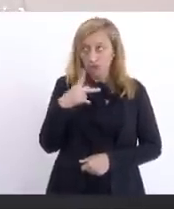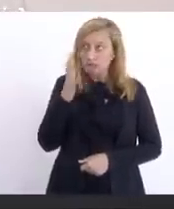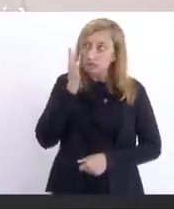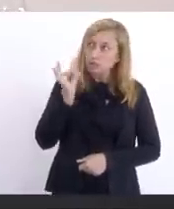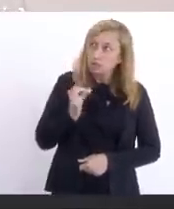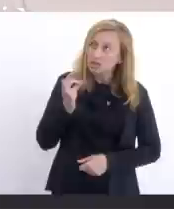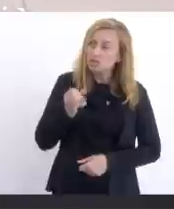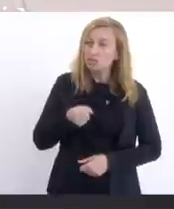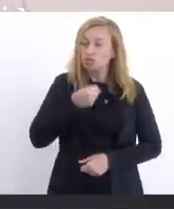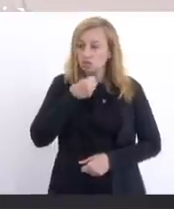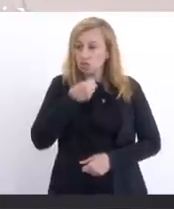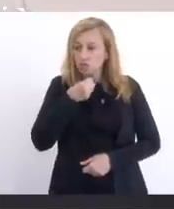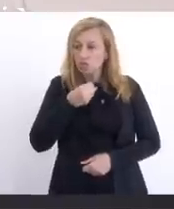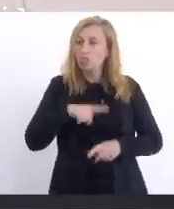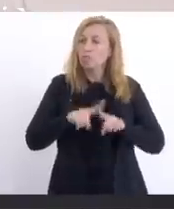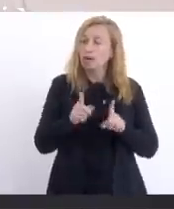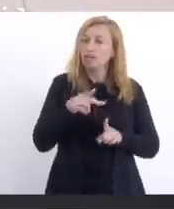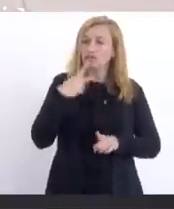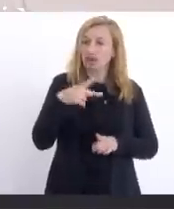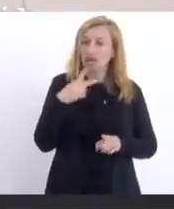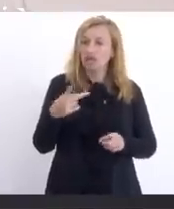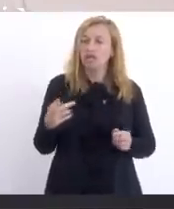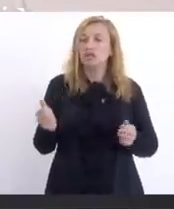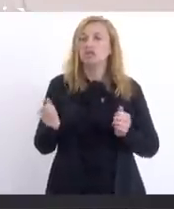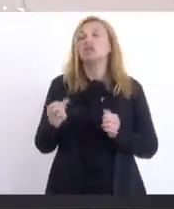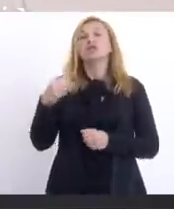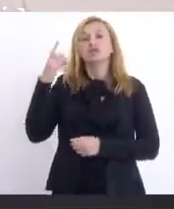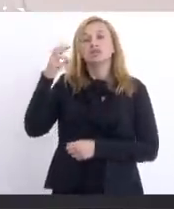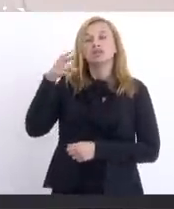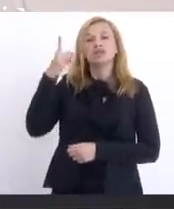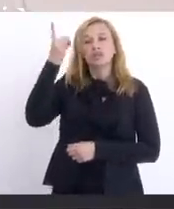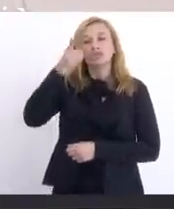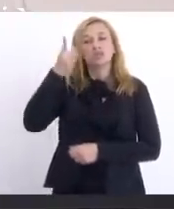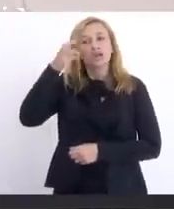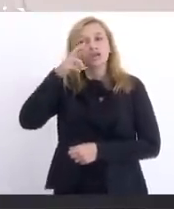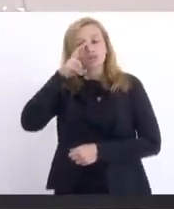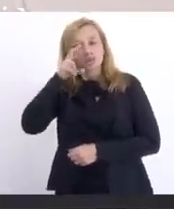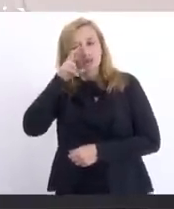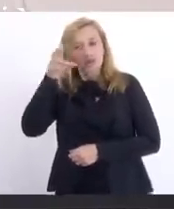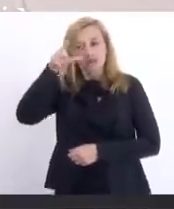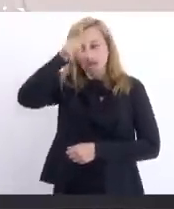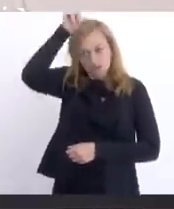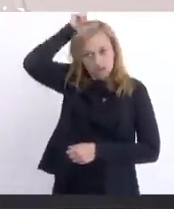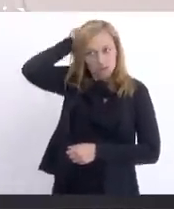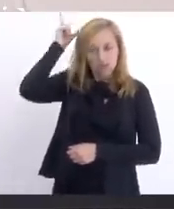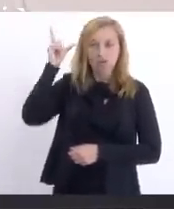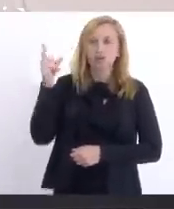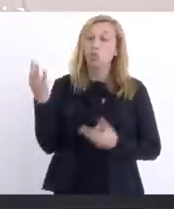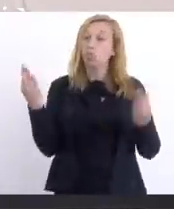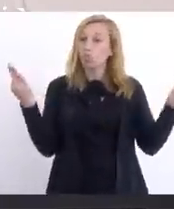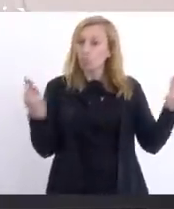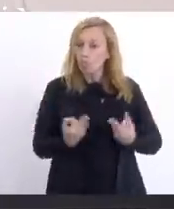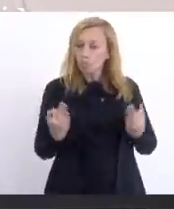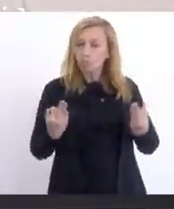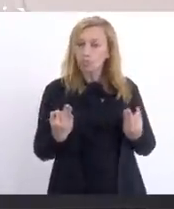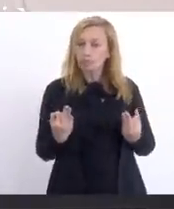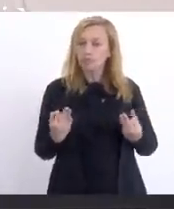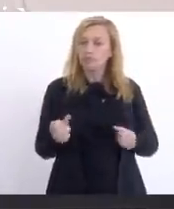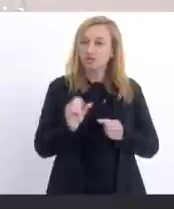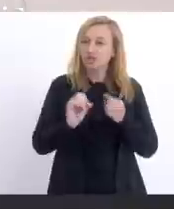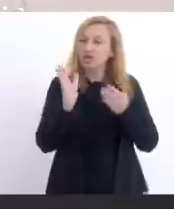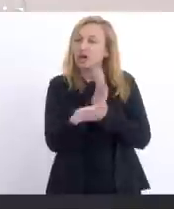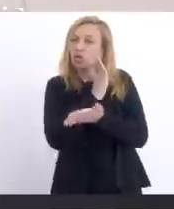no microfone, mas falei entre o deputado Rosenberg e o deputado Luiz, que o ótimo seria realizarmos